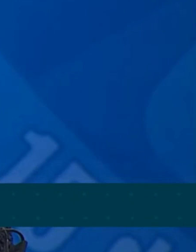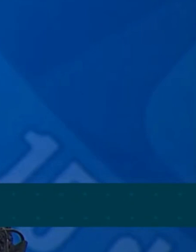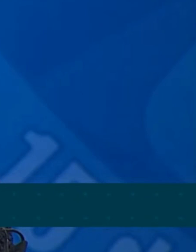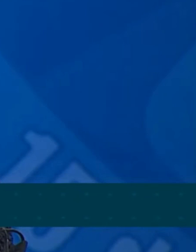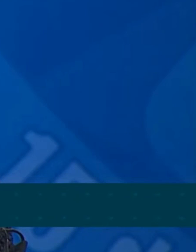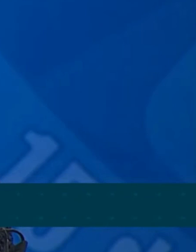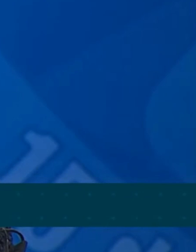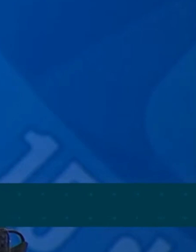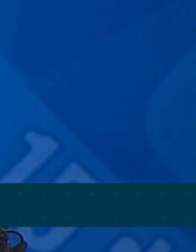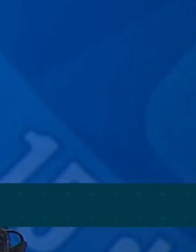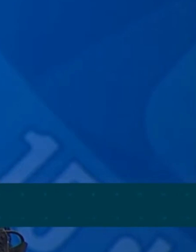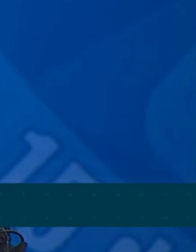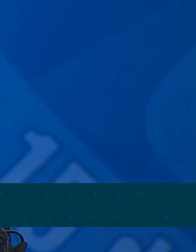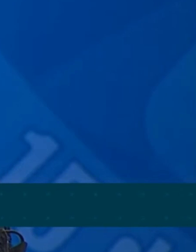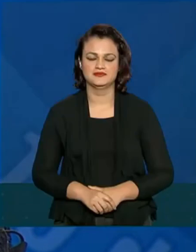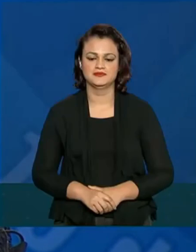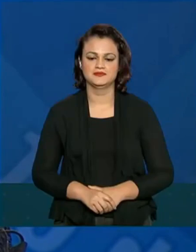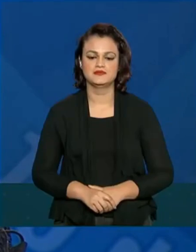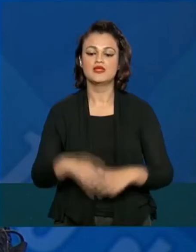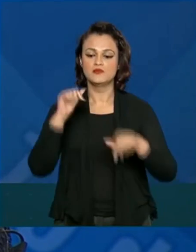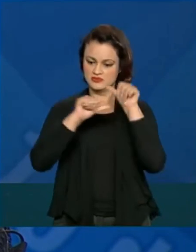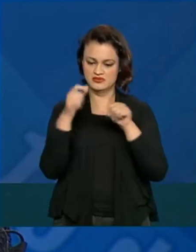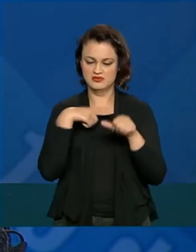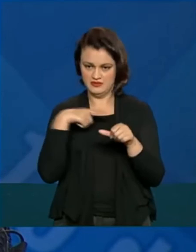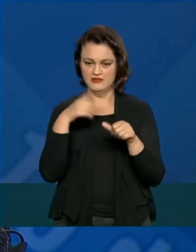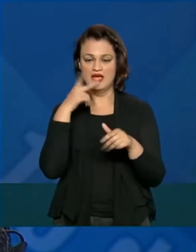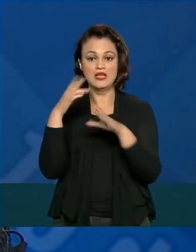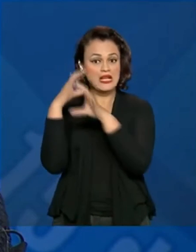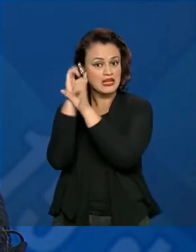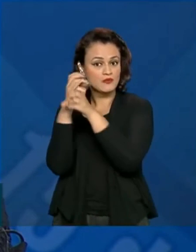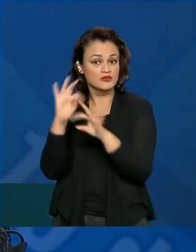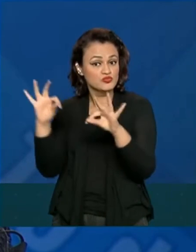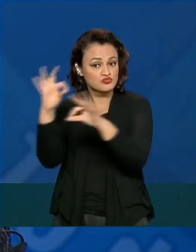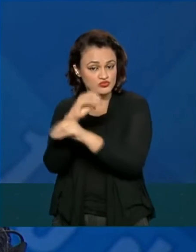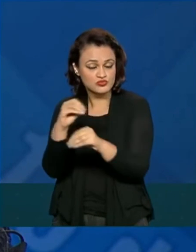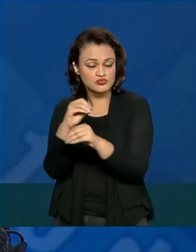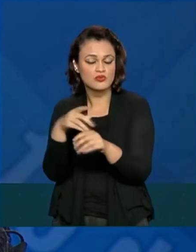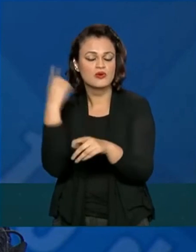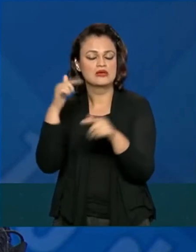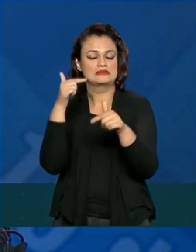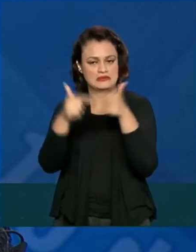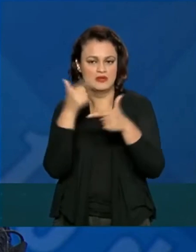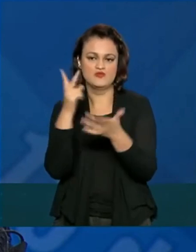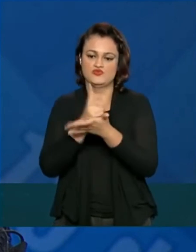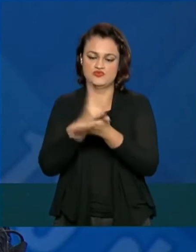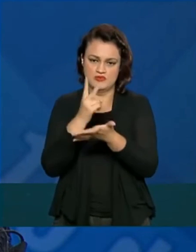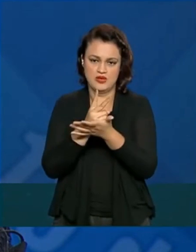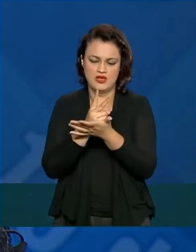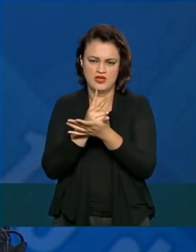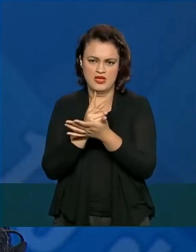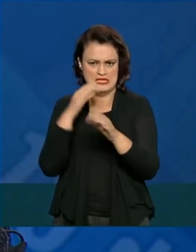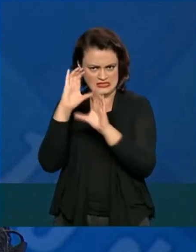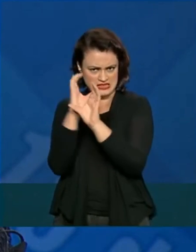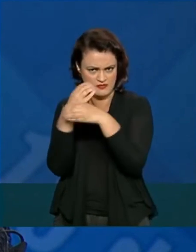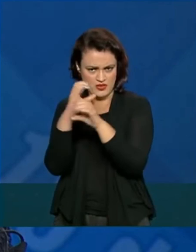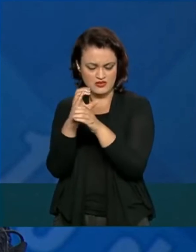importante frisar e enaltecer que todos os laboratórios centrais de saúde pública continuam atuando. Eles tiveram um